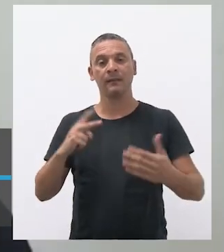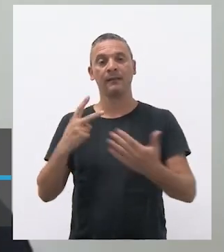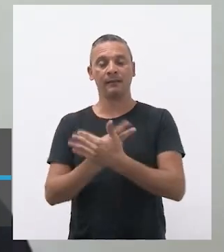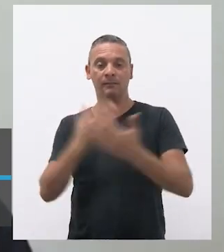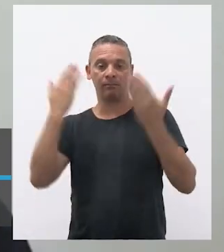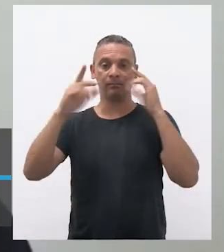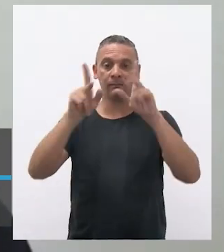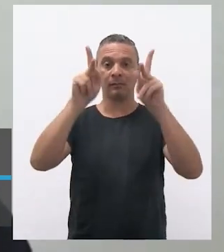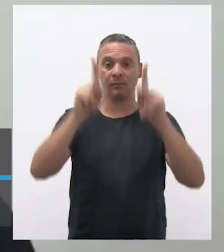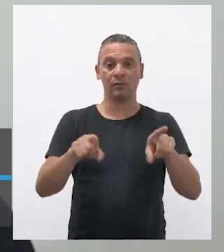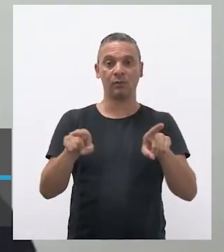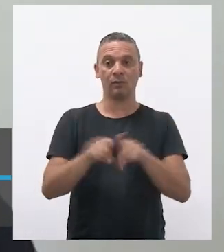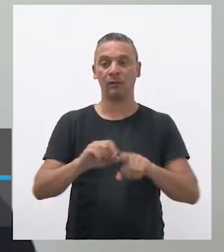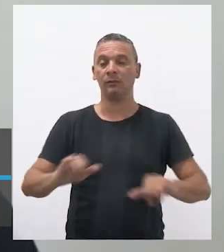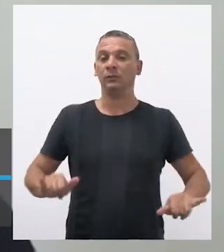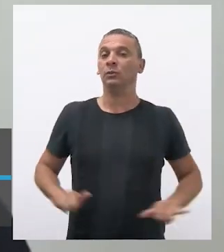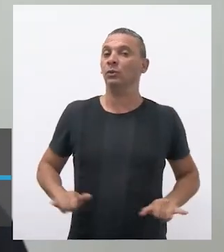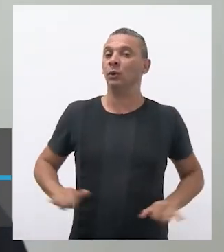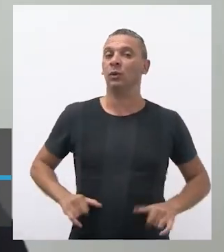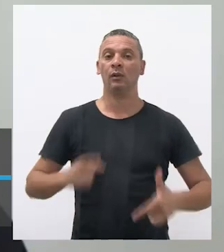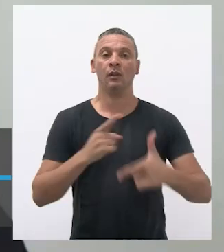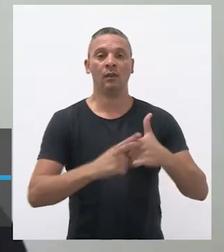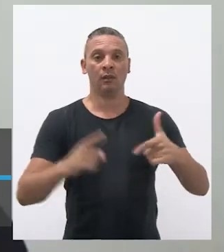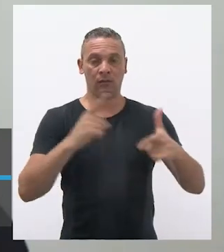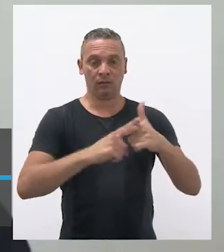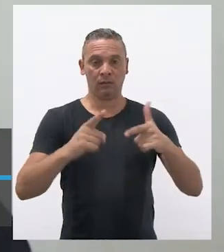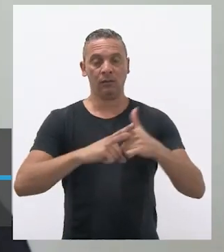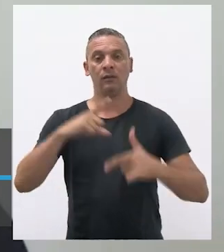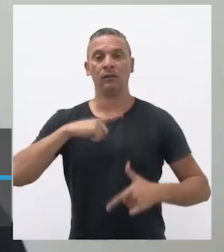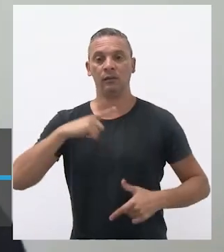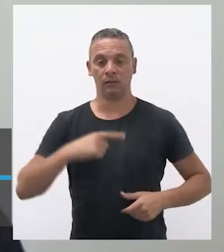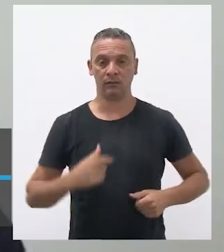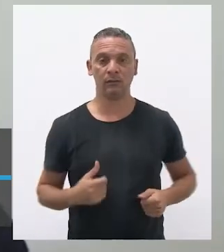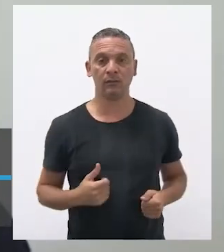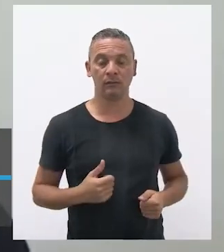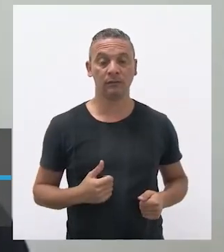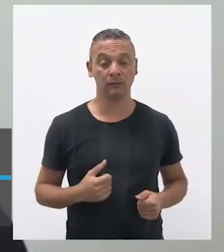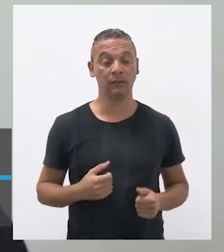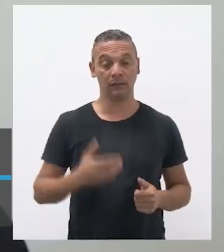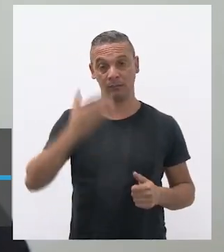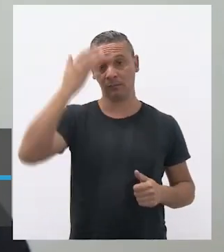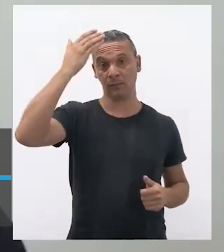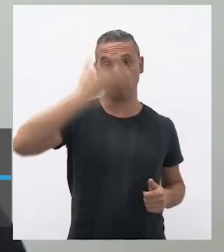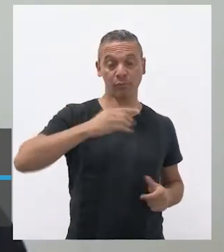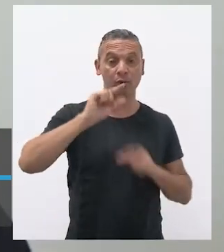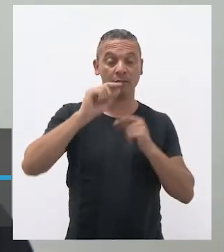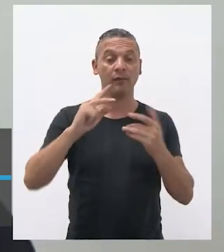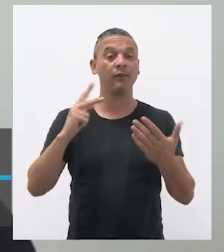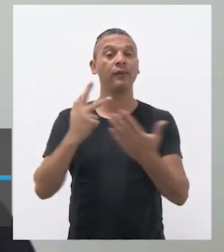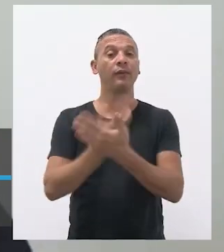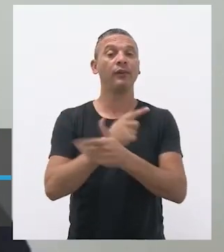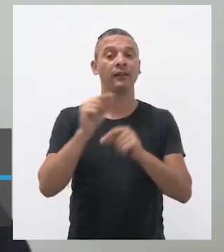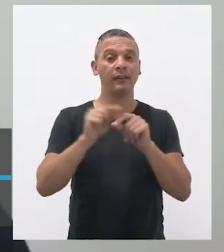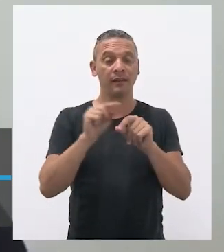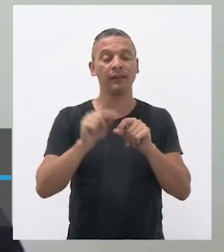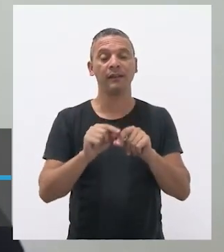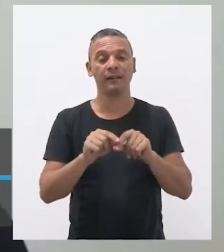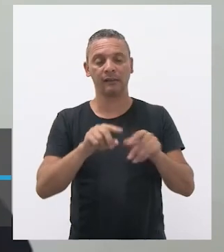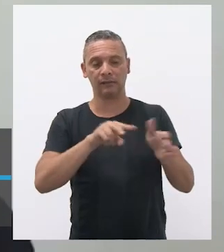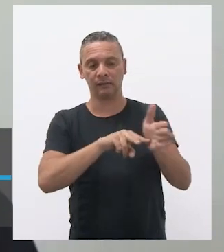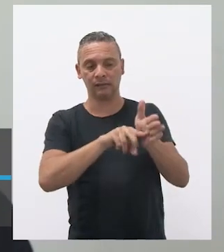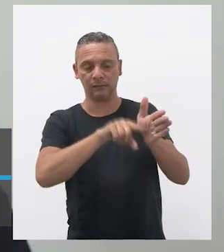isso é normalmente quando os agressores ou autores de violência associam as mulheres a uma imagem de louca, né,